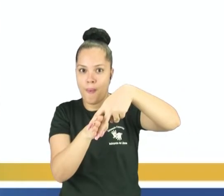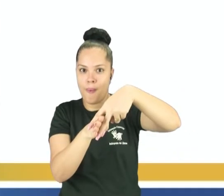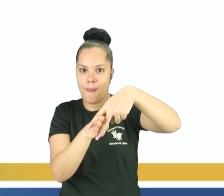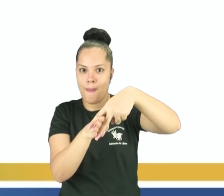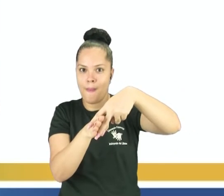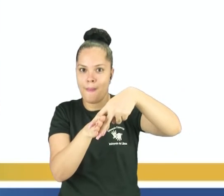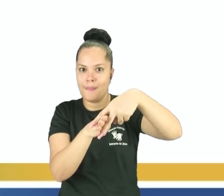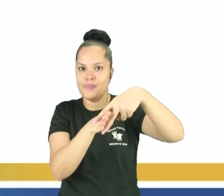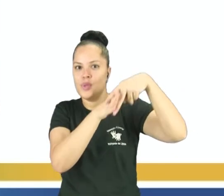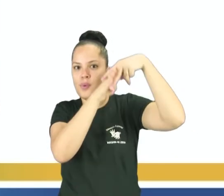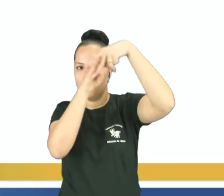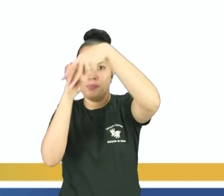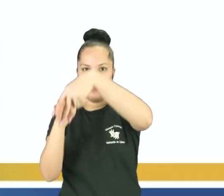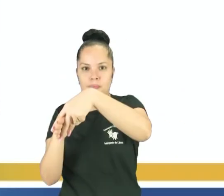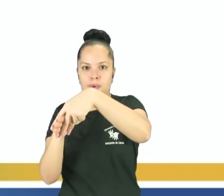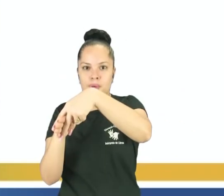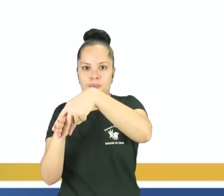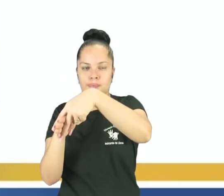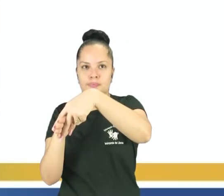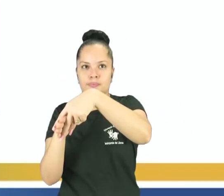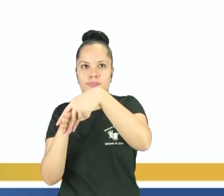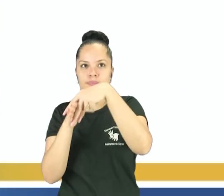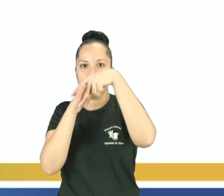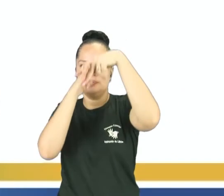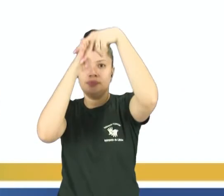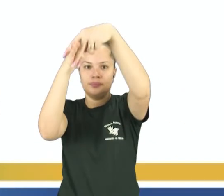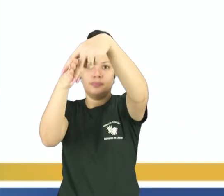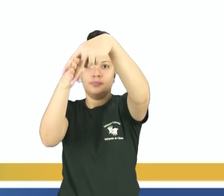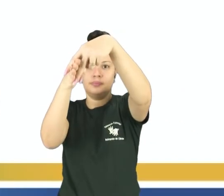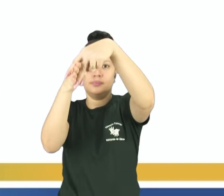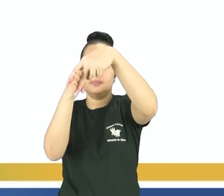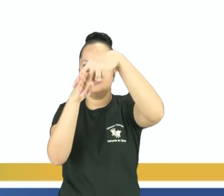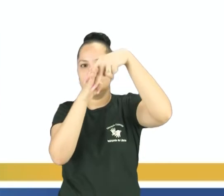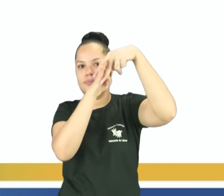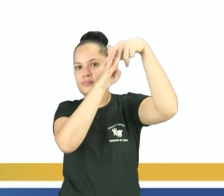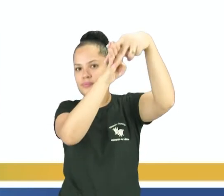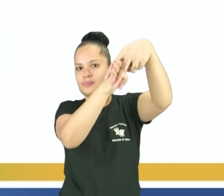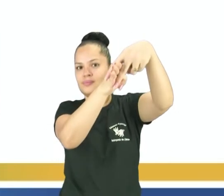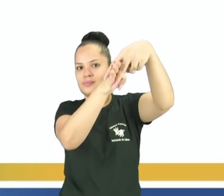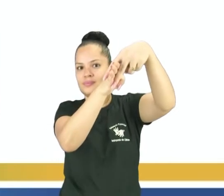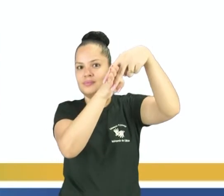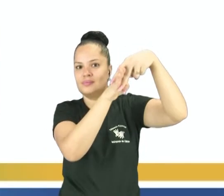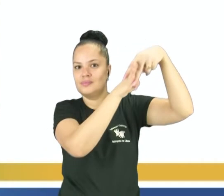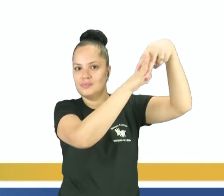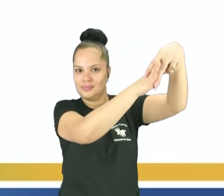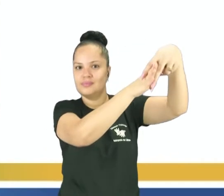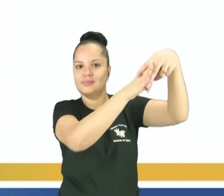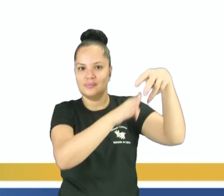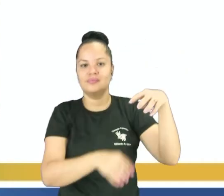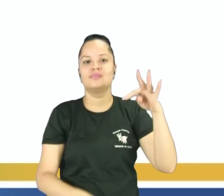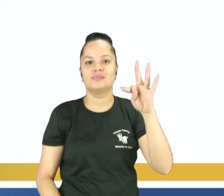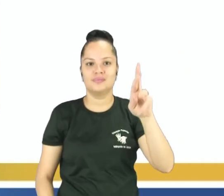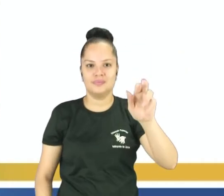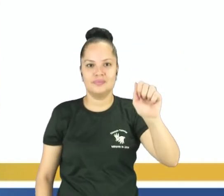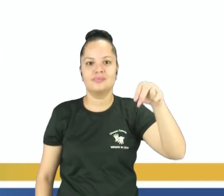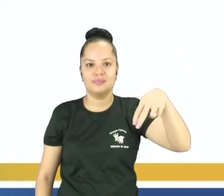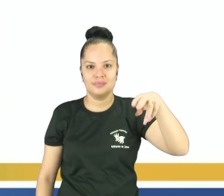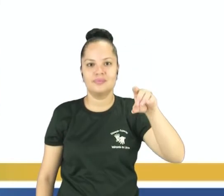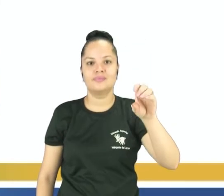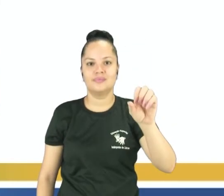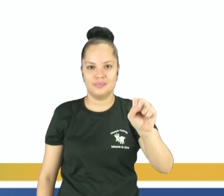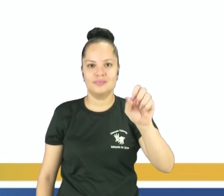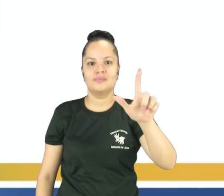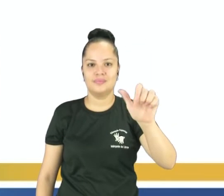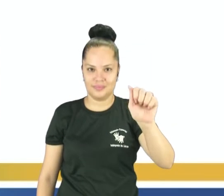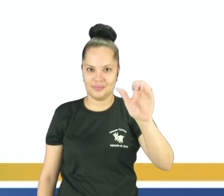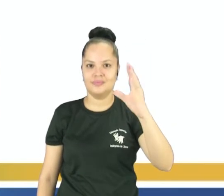segundo cavaleiro aqui. Andei um pouquinho mais para trás, formei o terceiro cavaleiro aqui, e assim por diante. Ou seja, aqui nós temos uma simetria